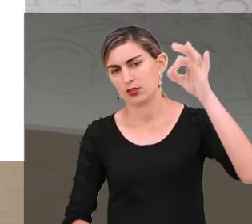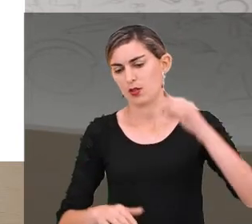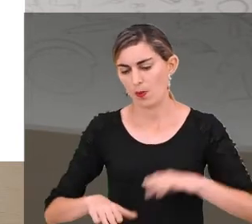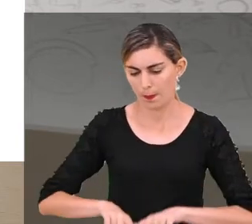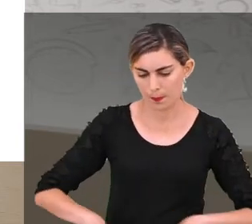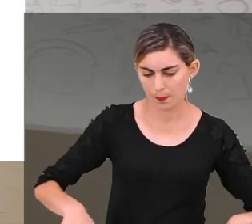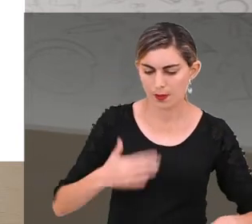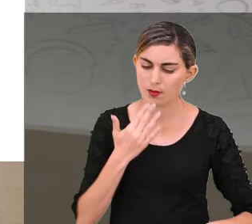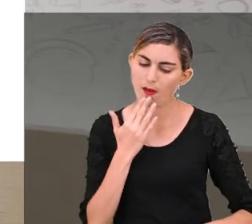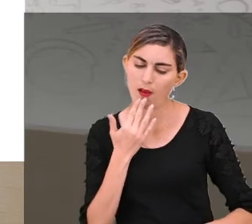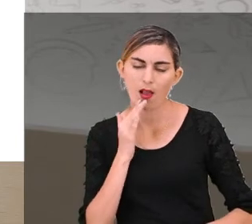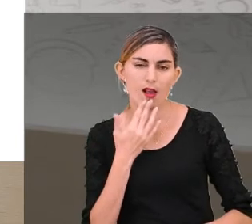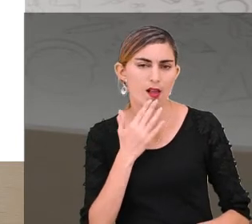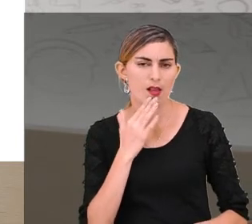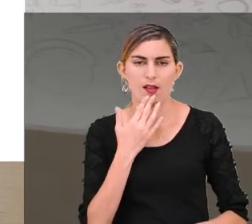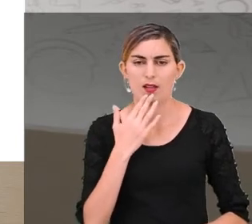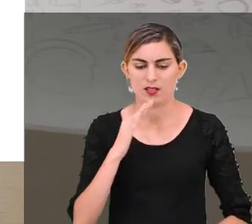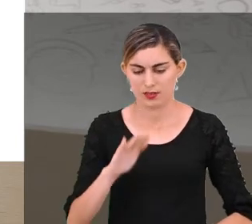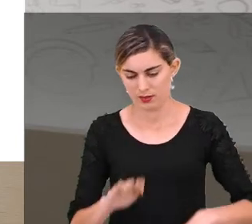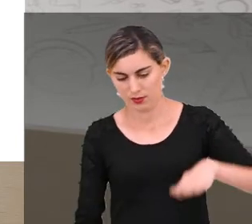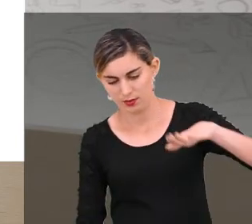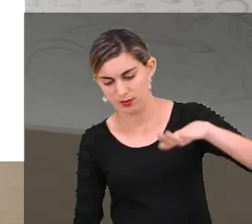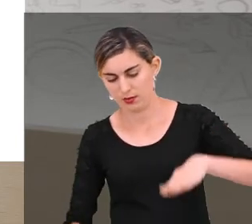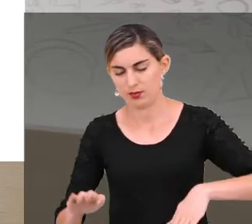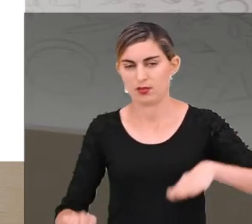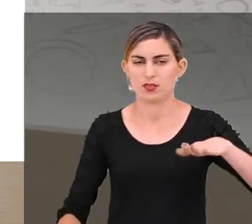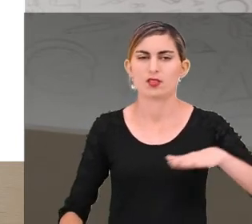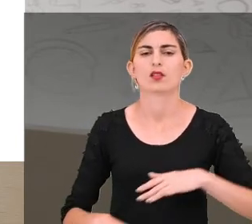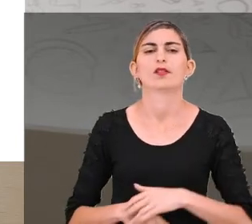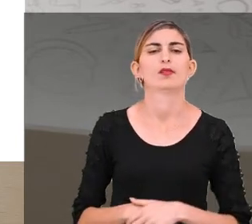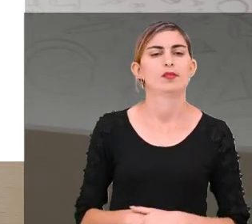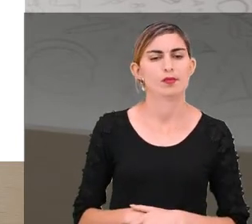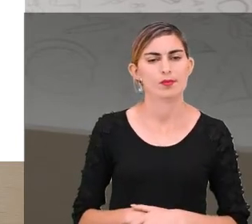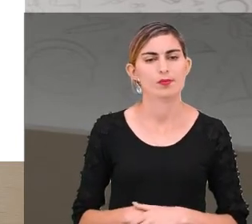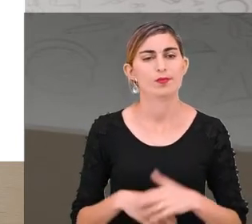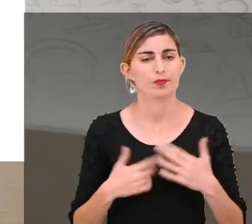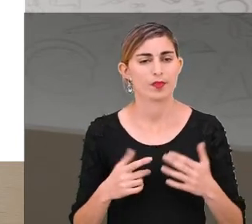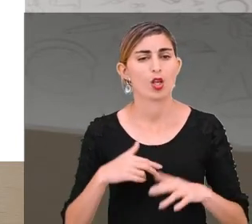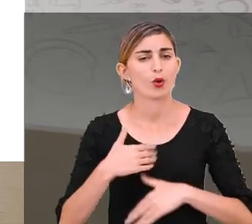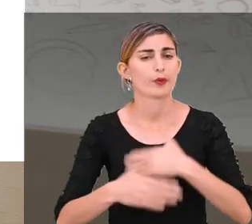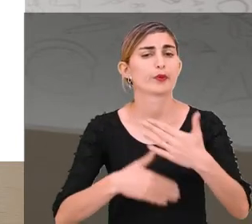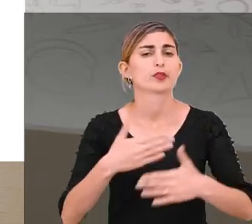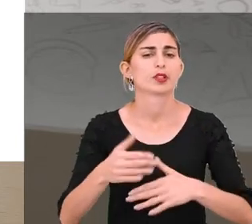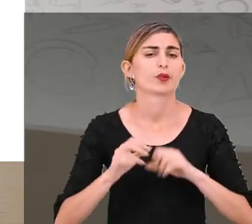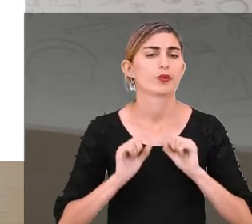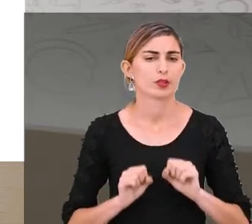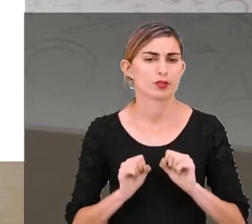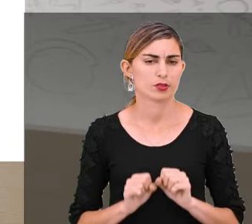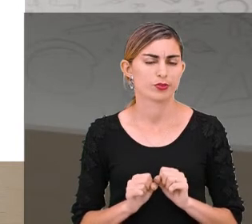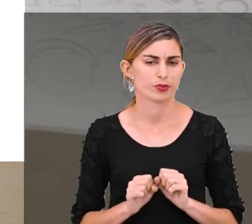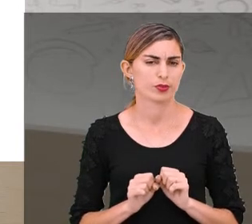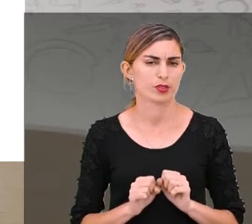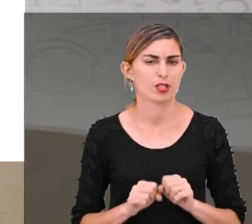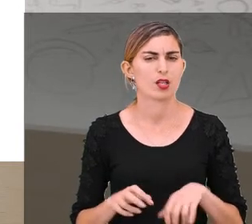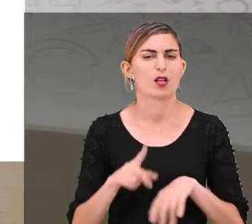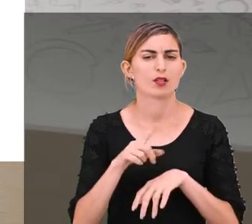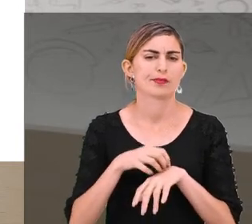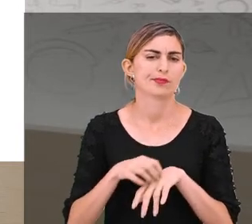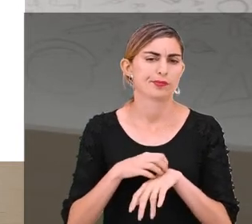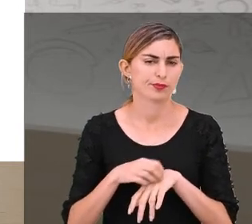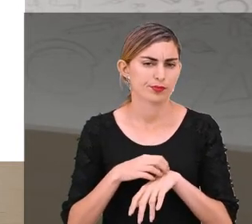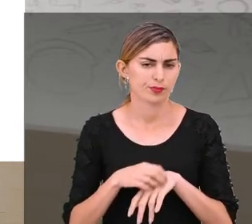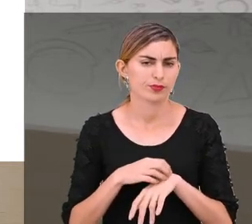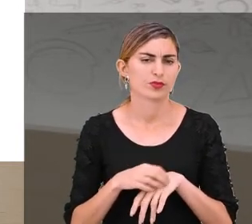piso irregular e também com muita diferença de desnível um de outro. As consequências que podem estar